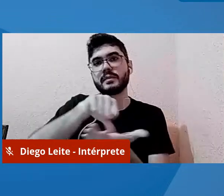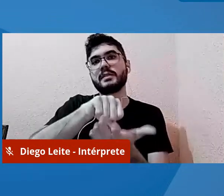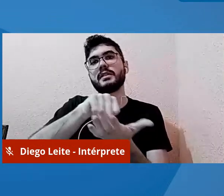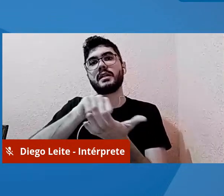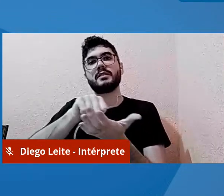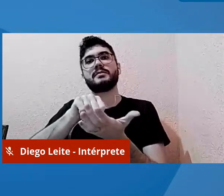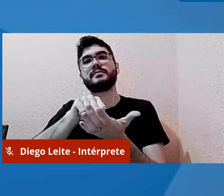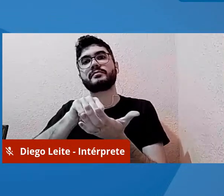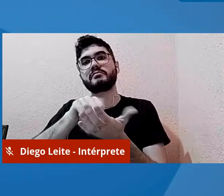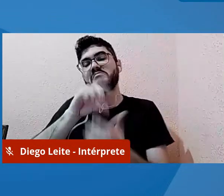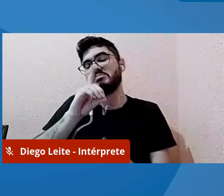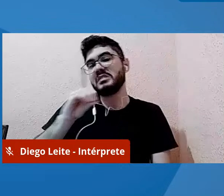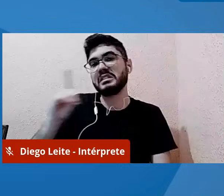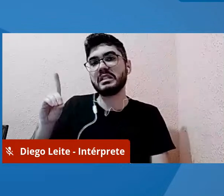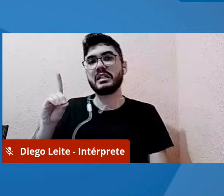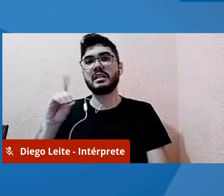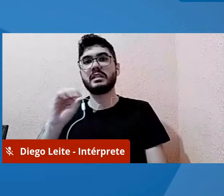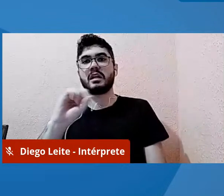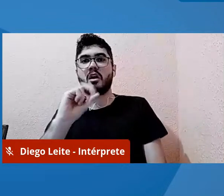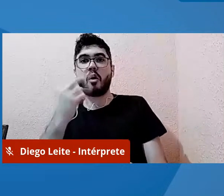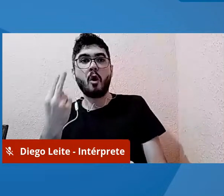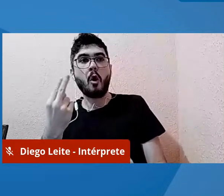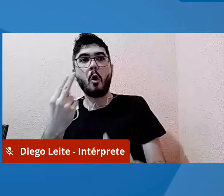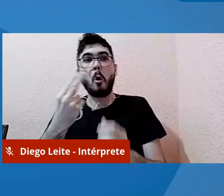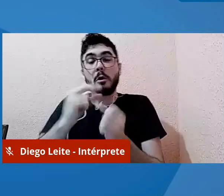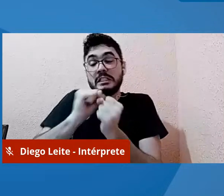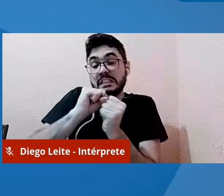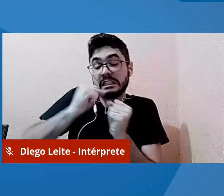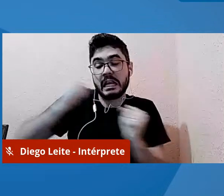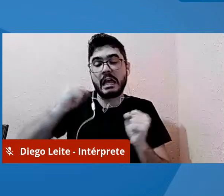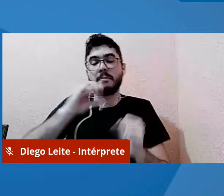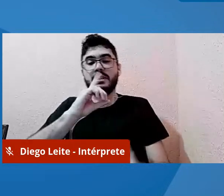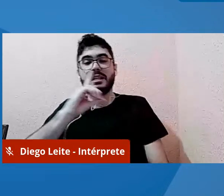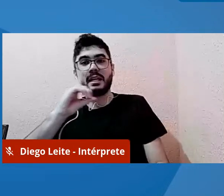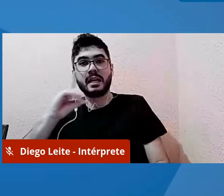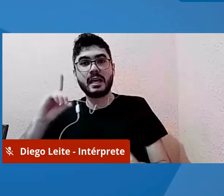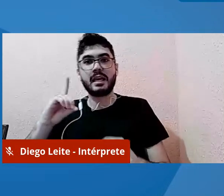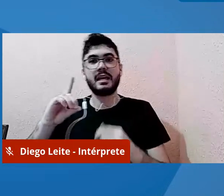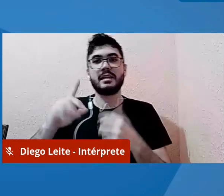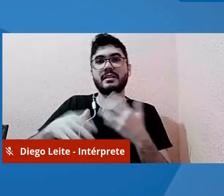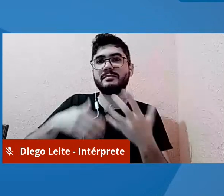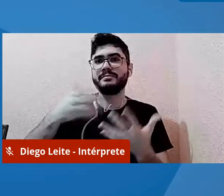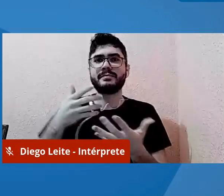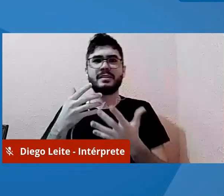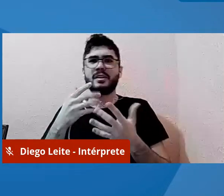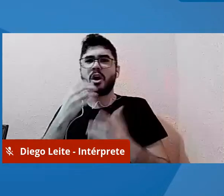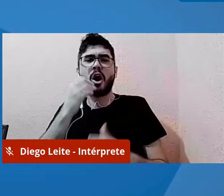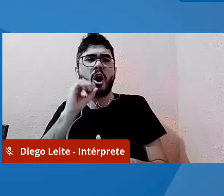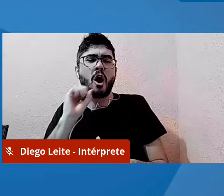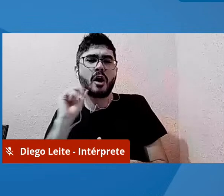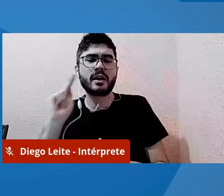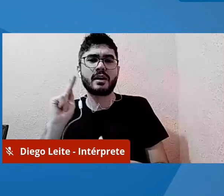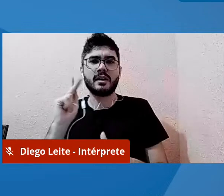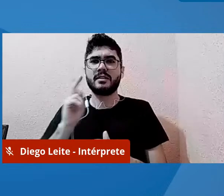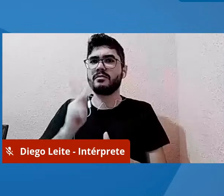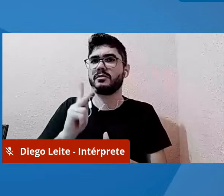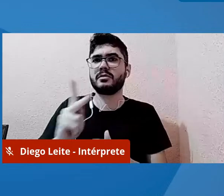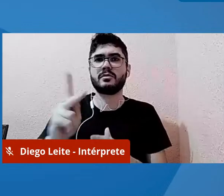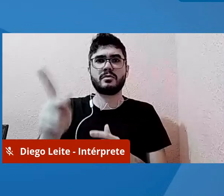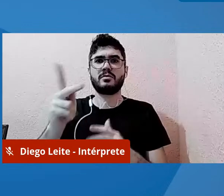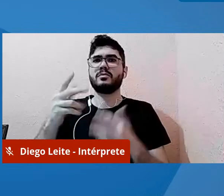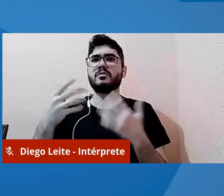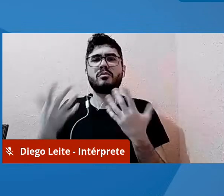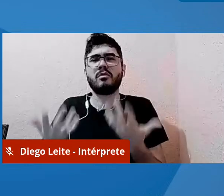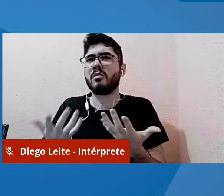centro-esquerda, ou de extrema-direita, ou neofascista, tudo bem, contanto que mantenha a taxa de lucro. Né? Contanto